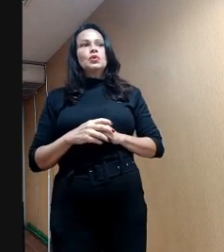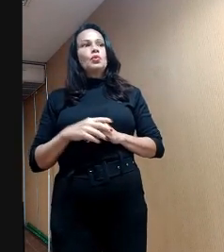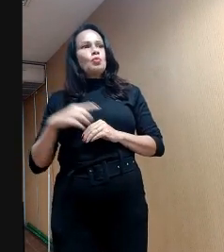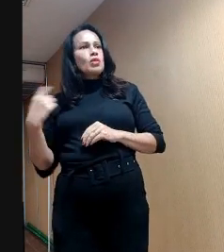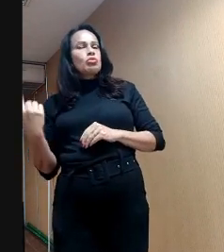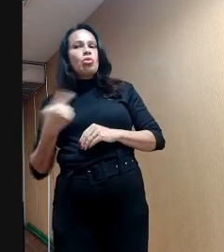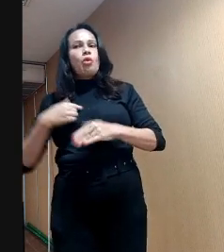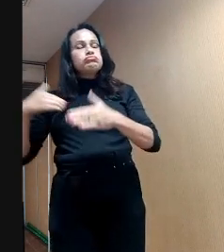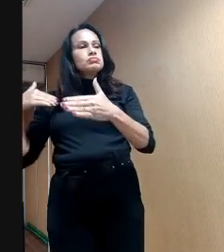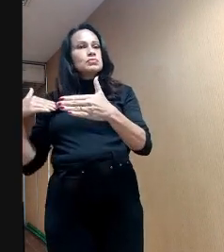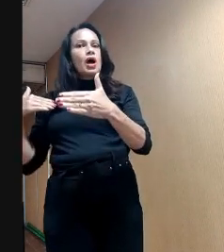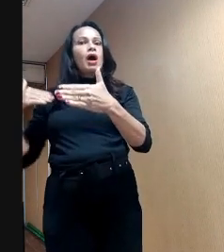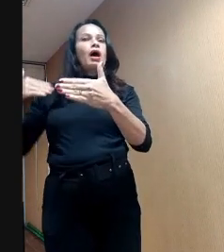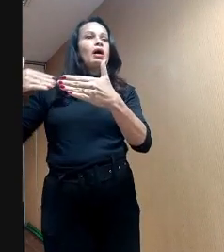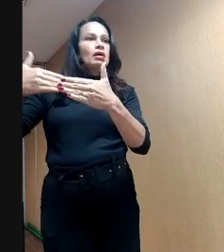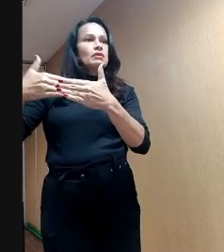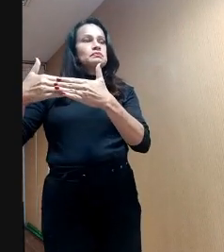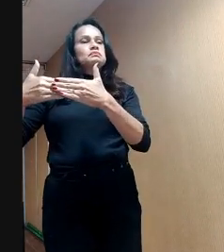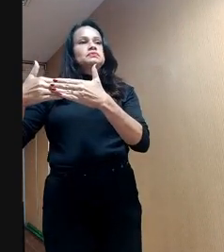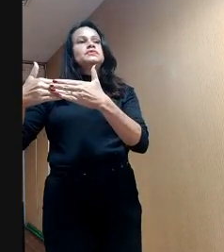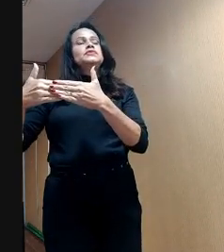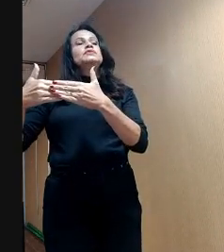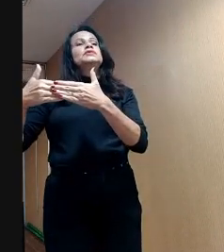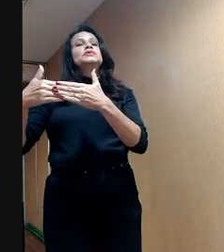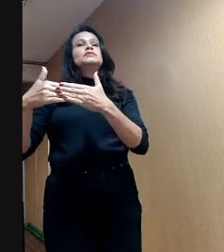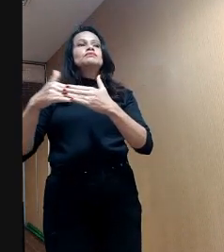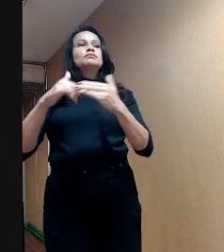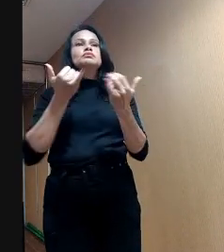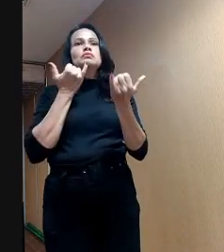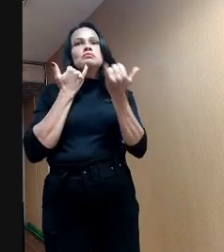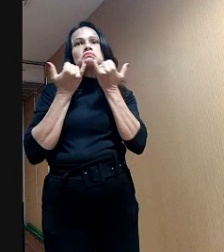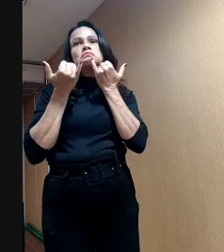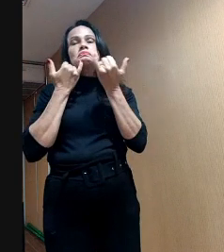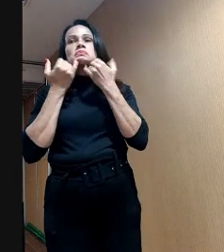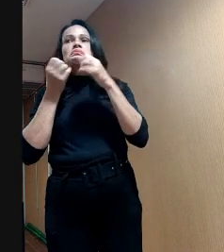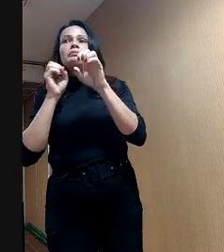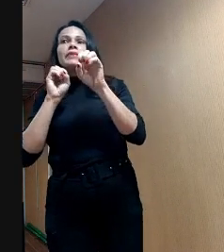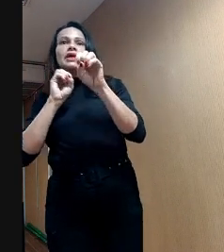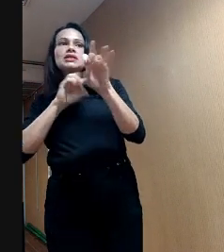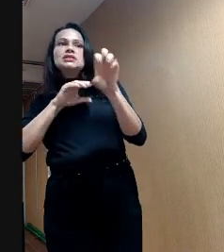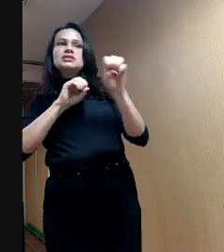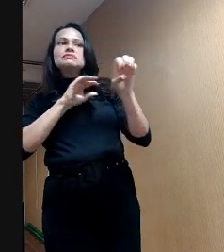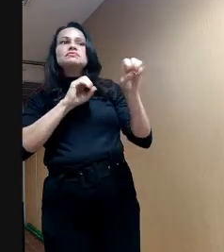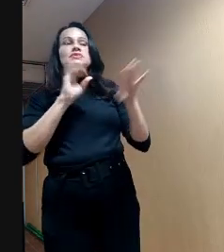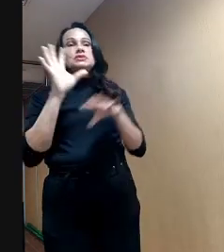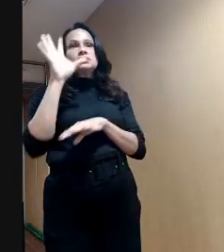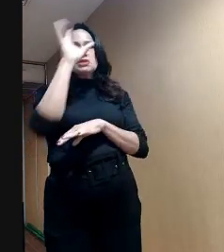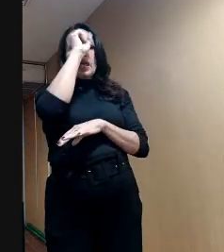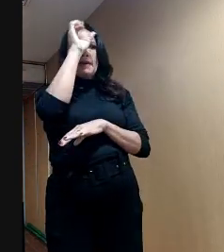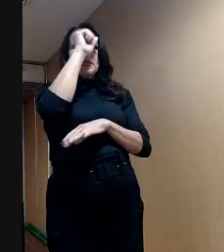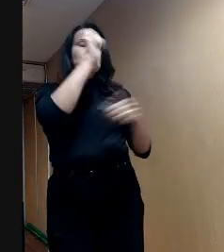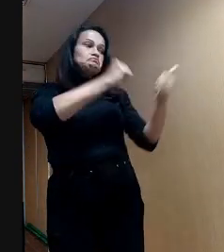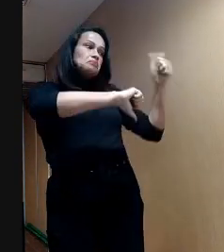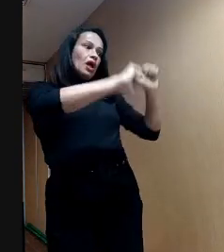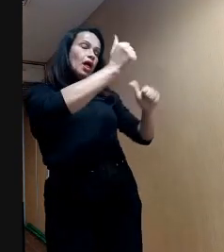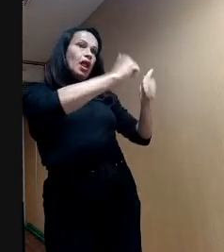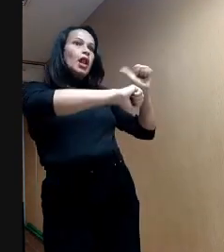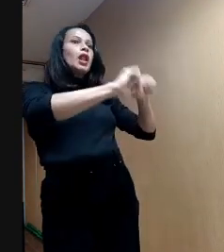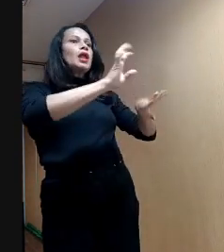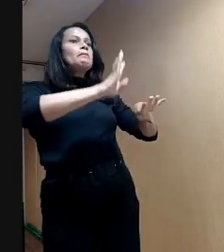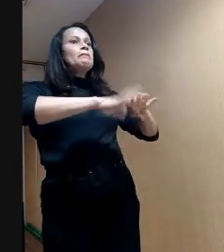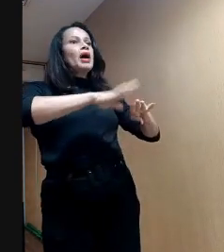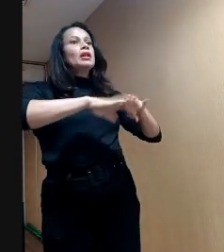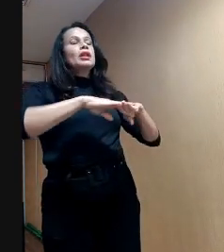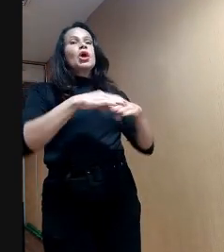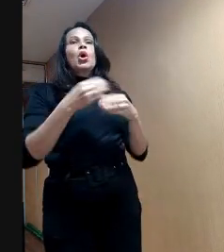avançamos, né, para o debate sobre os desafios de ensinar, aprender e avaliar em matemática, como Bárbara